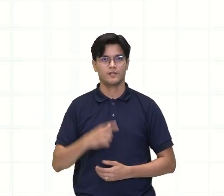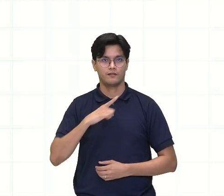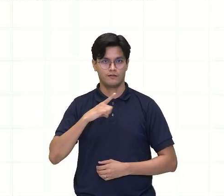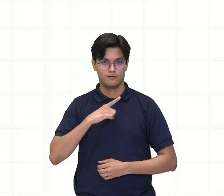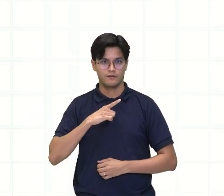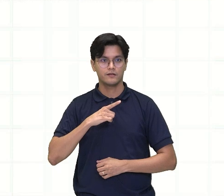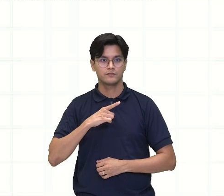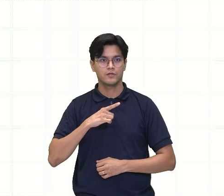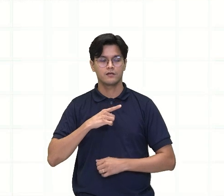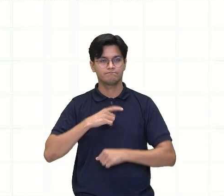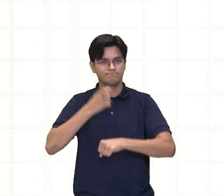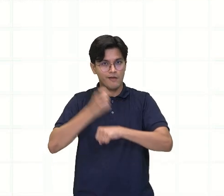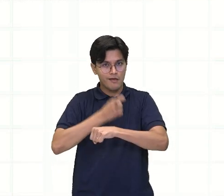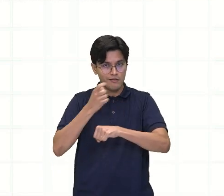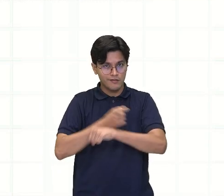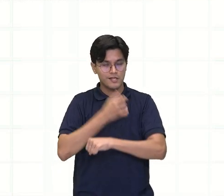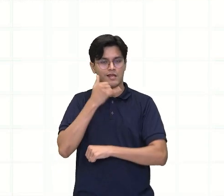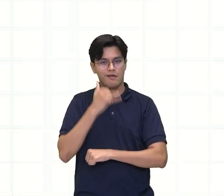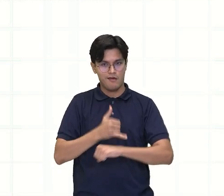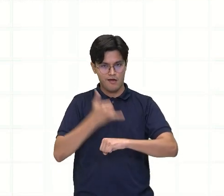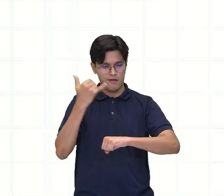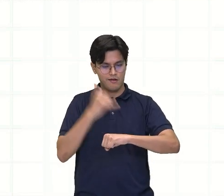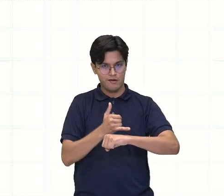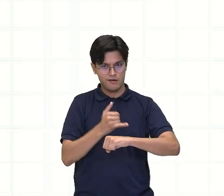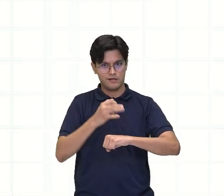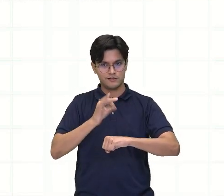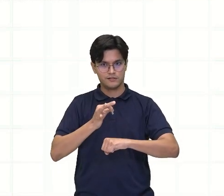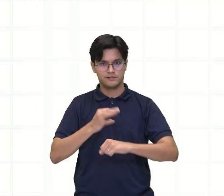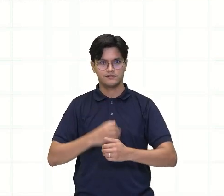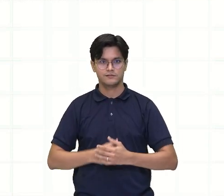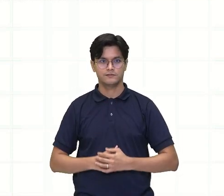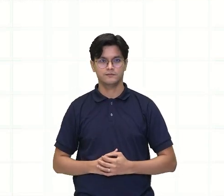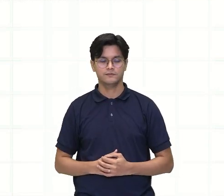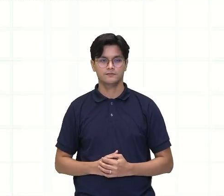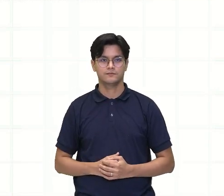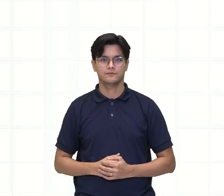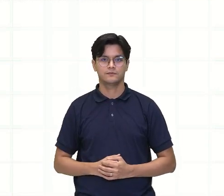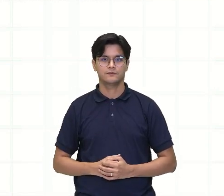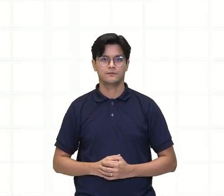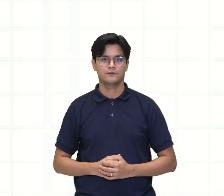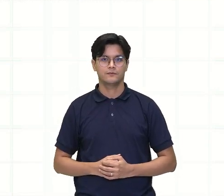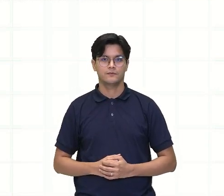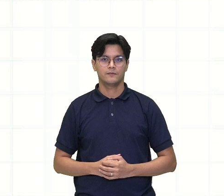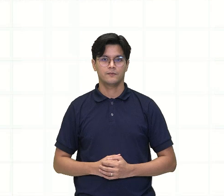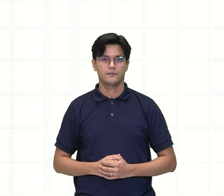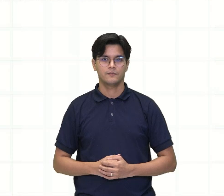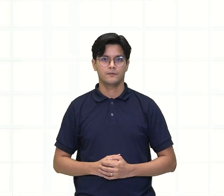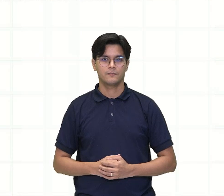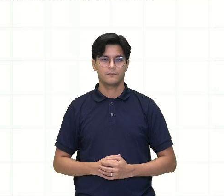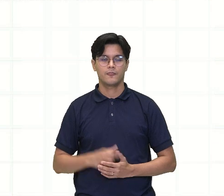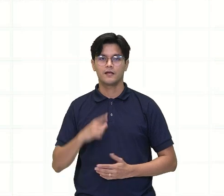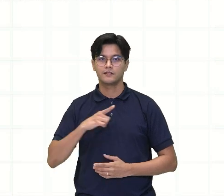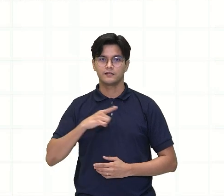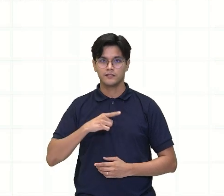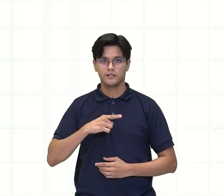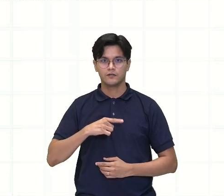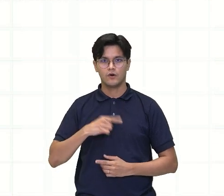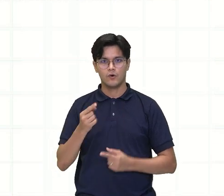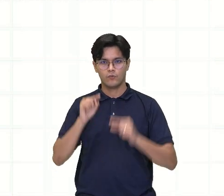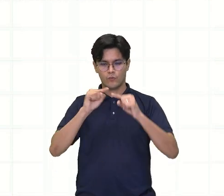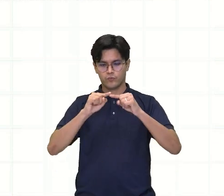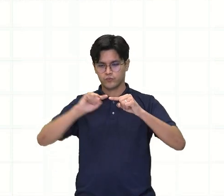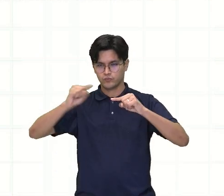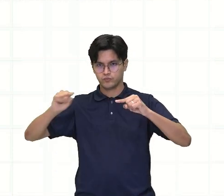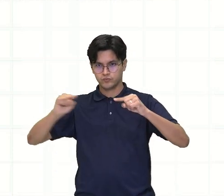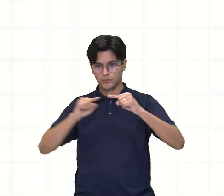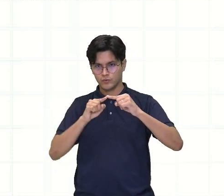resistência, certo? Então, observem aqui na imagem que tem aqui os fios que fazem a